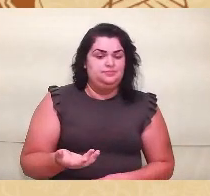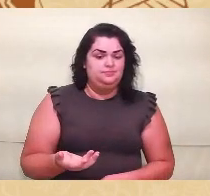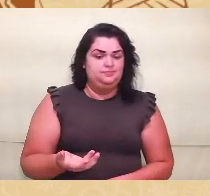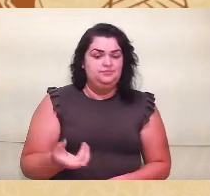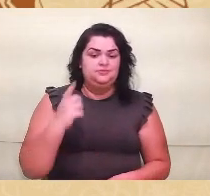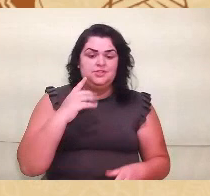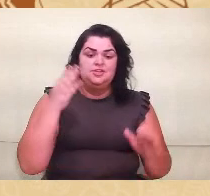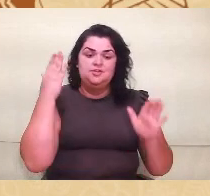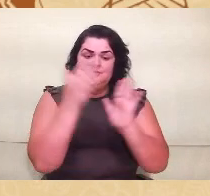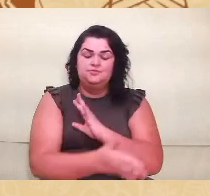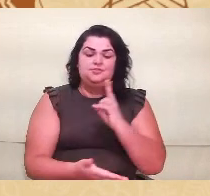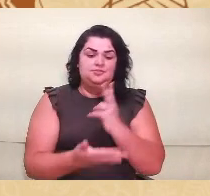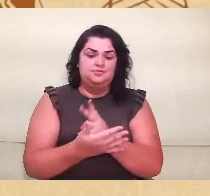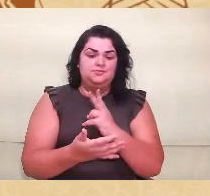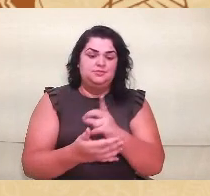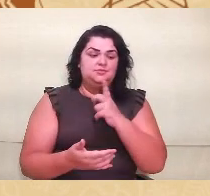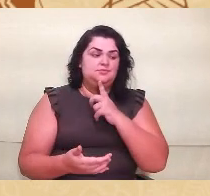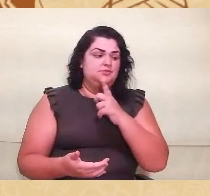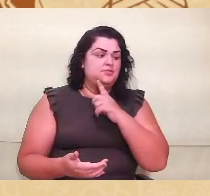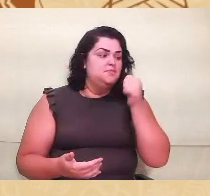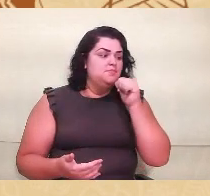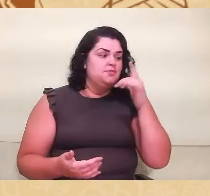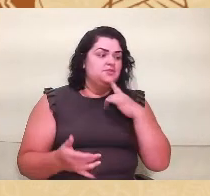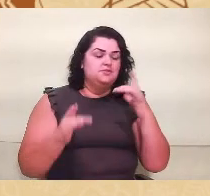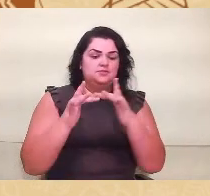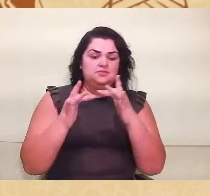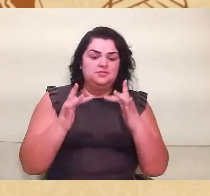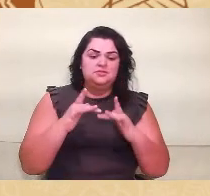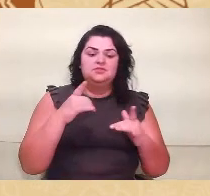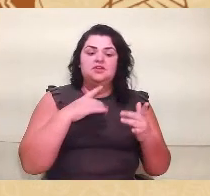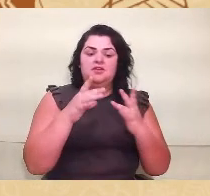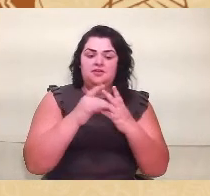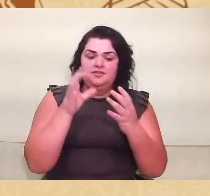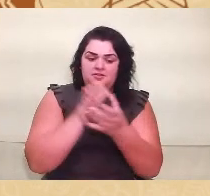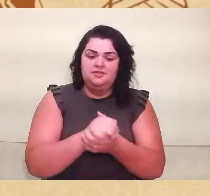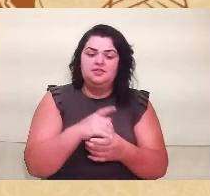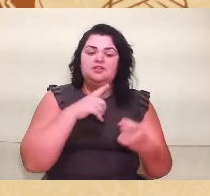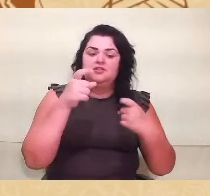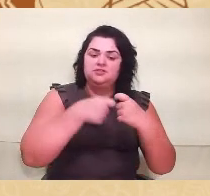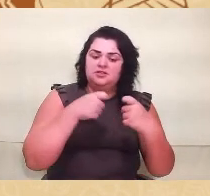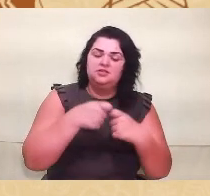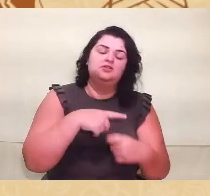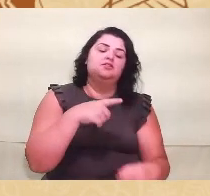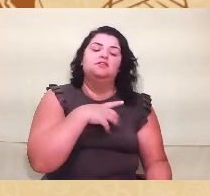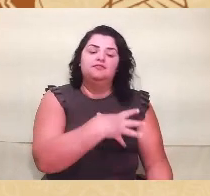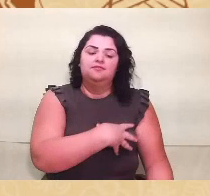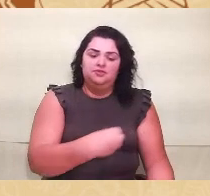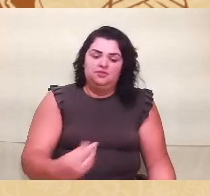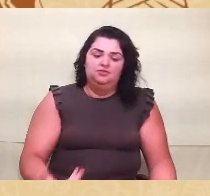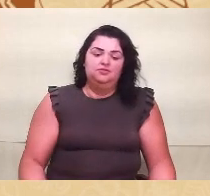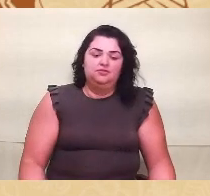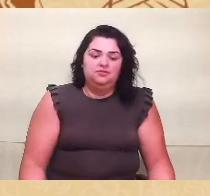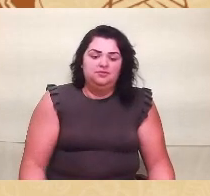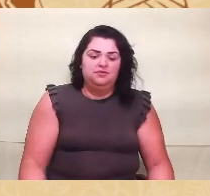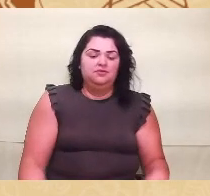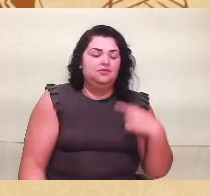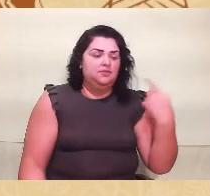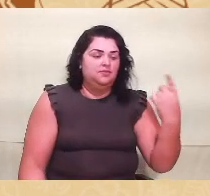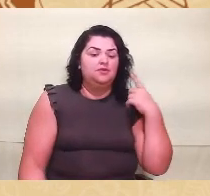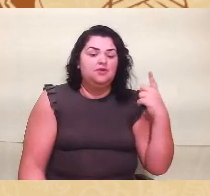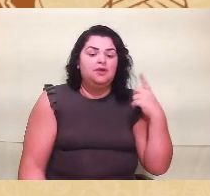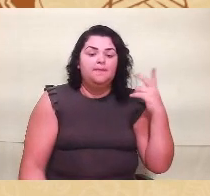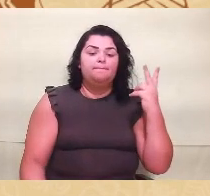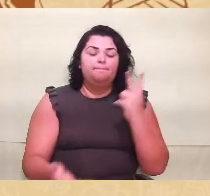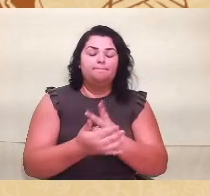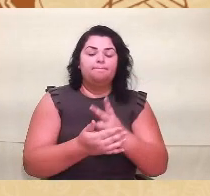tinha até relações com as parentes, né? Ele tinha filhos. E depois de um ano, um meio, ele era ritualizado, ritualisticamente ele